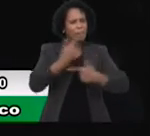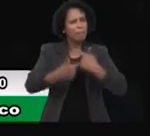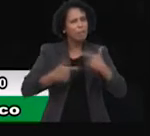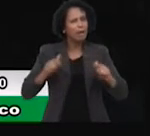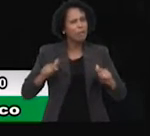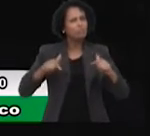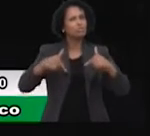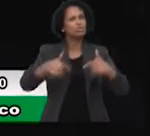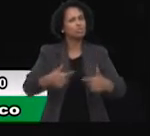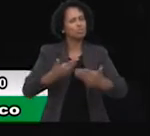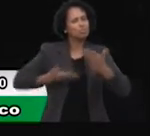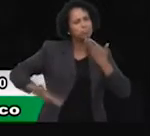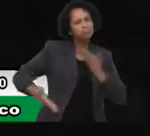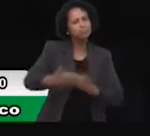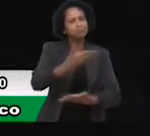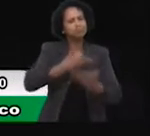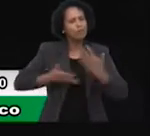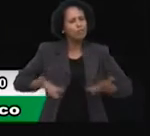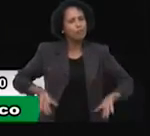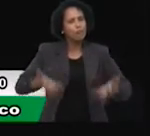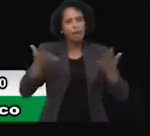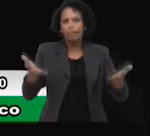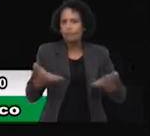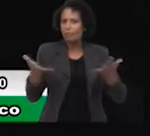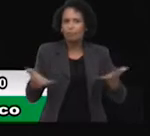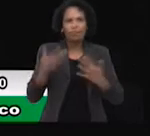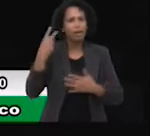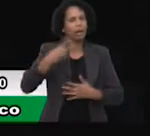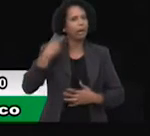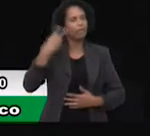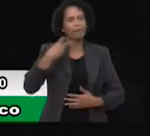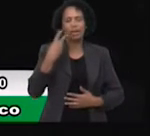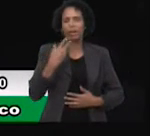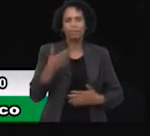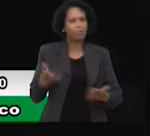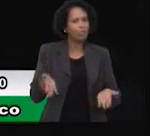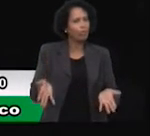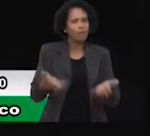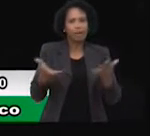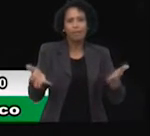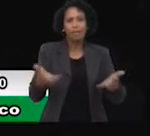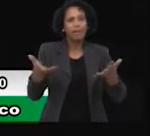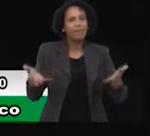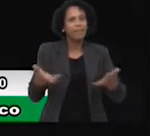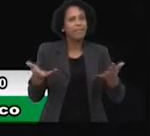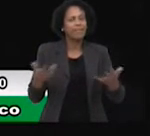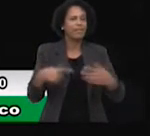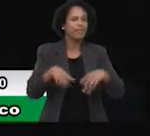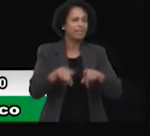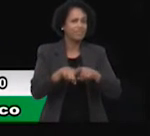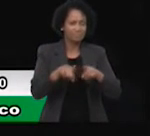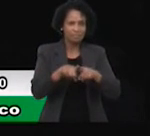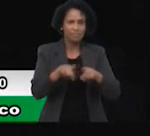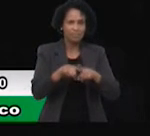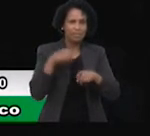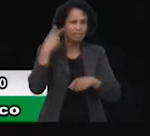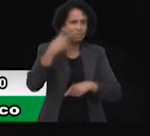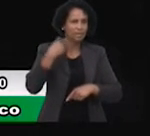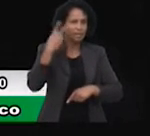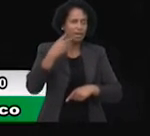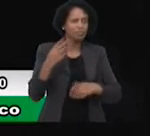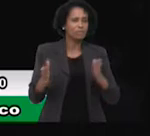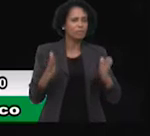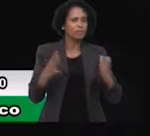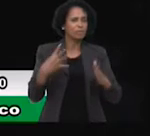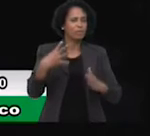participando, incentivando os demais vereadores que estão aí, do nosso próprio partido que fez 2 vereadores para essa próxima